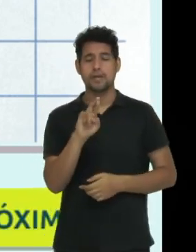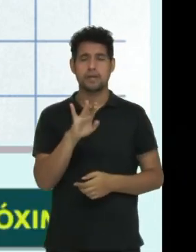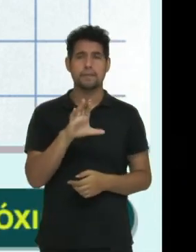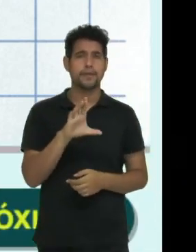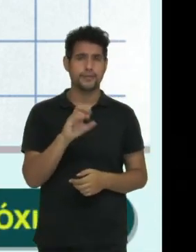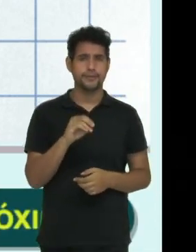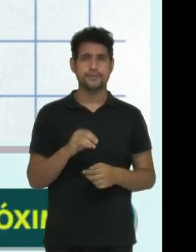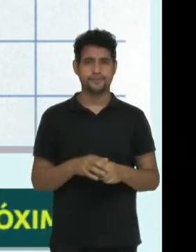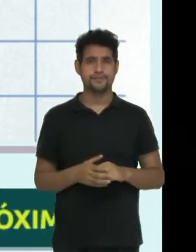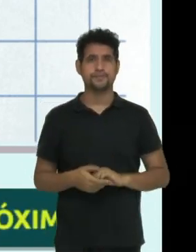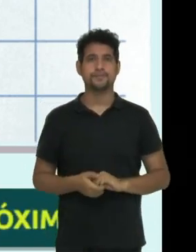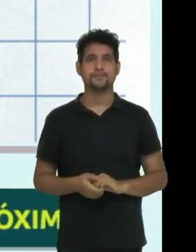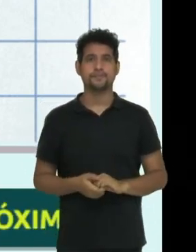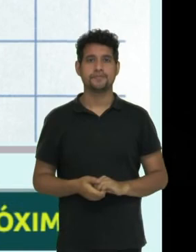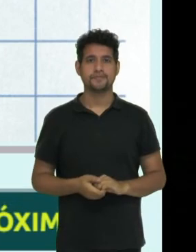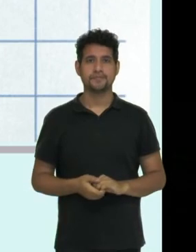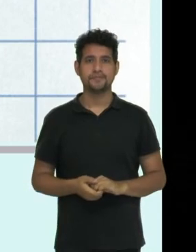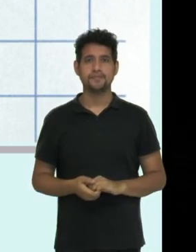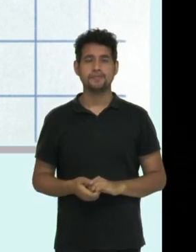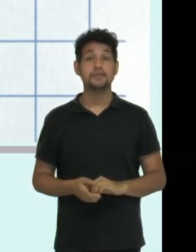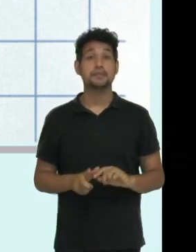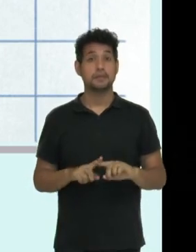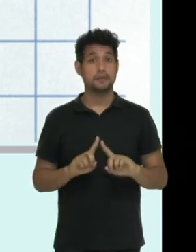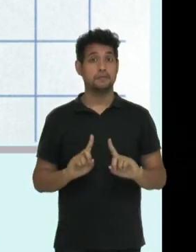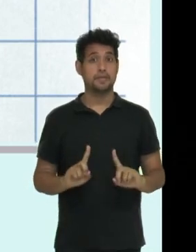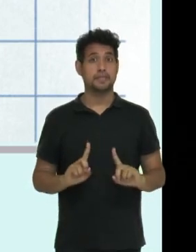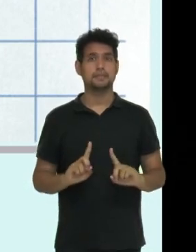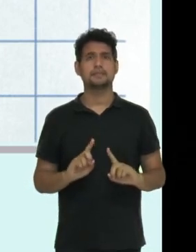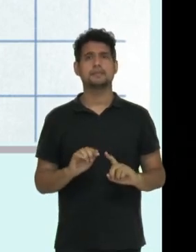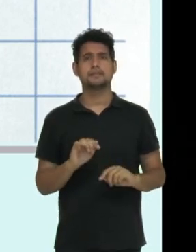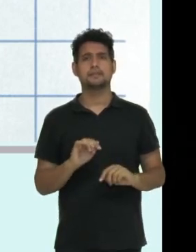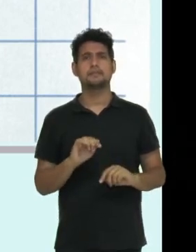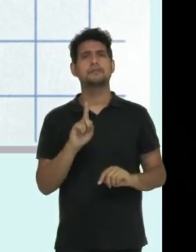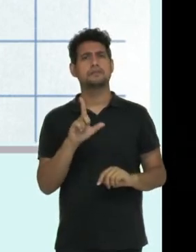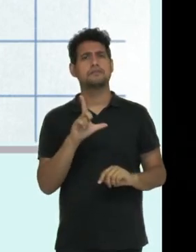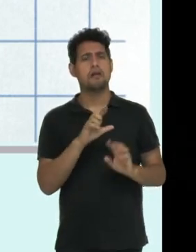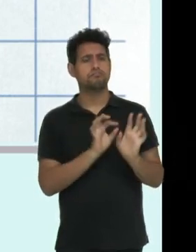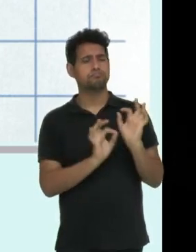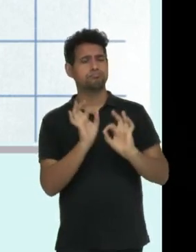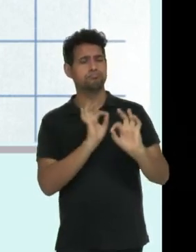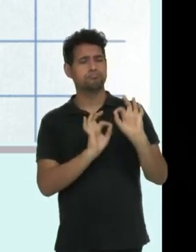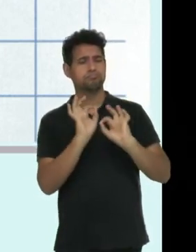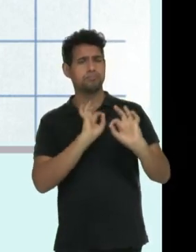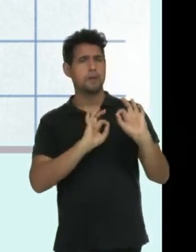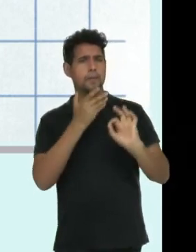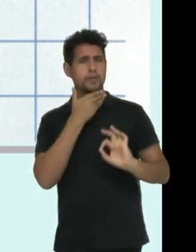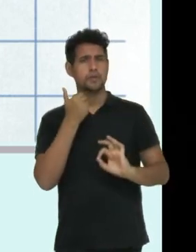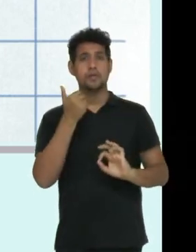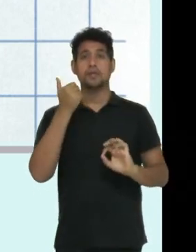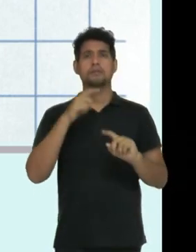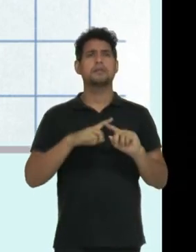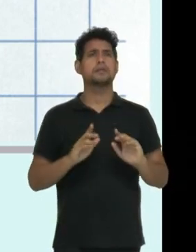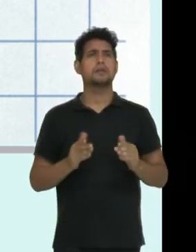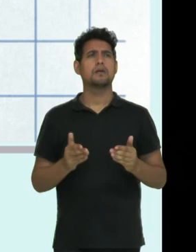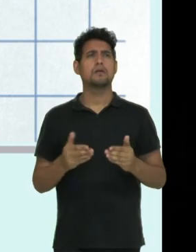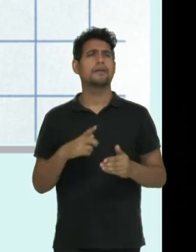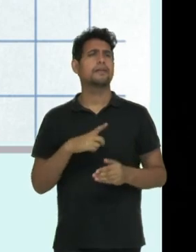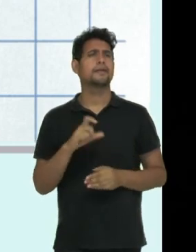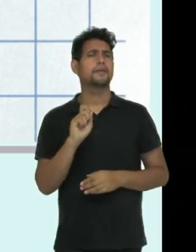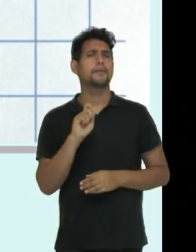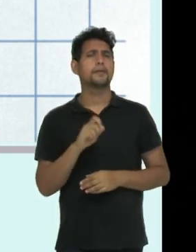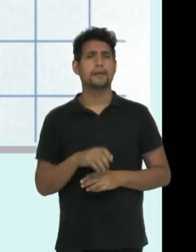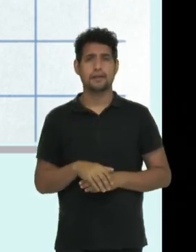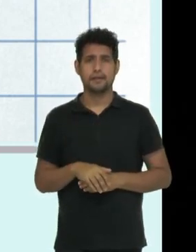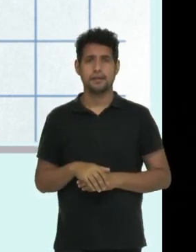deste triângulozinho. Tá joia? E nisso, ele vai se aperfeiçoando, olha só. Agora, o que a gente tem aqui?